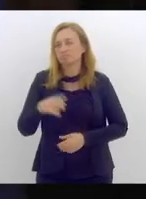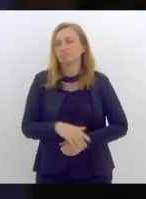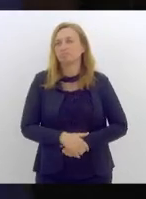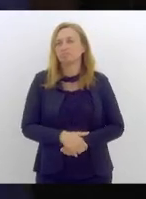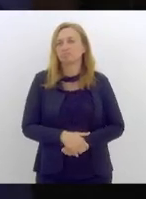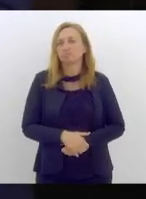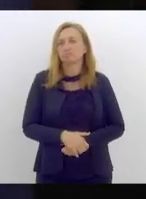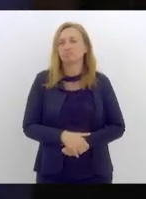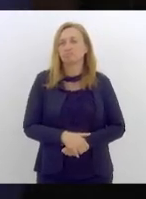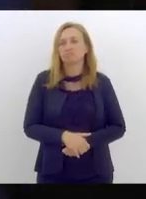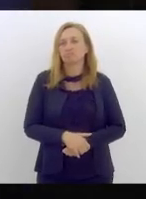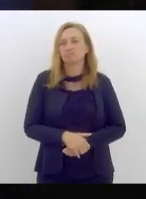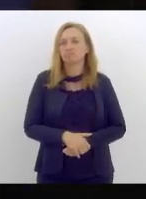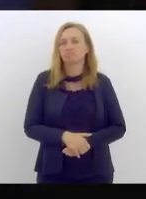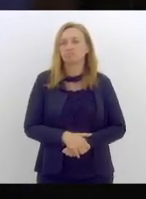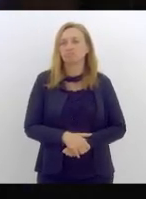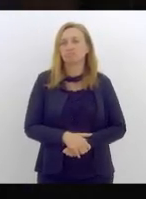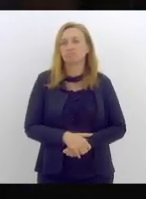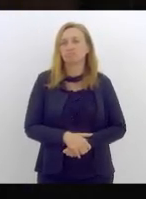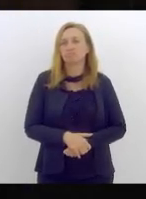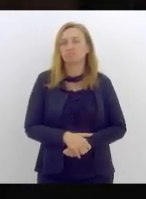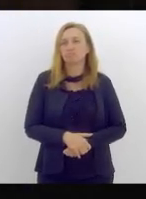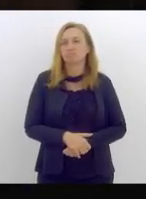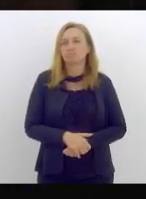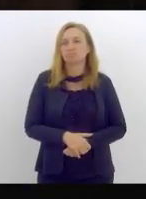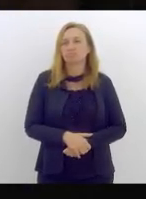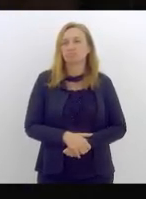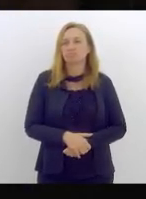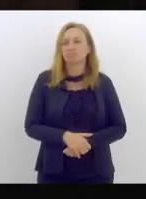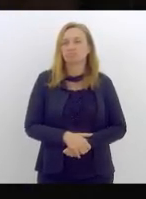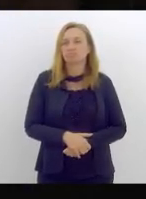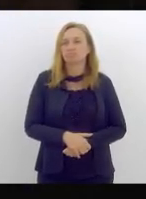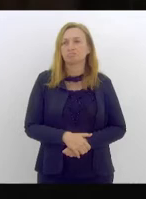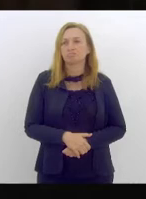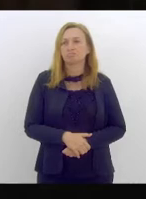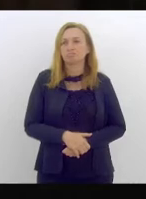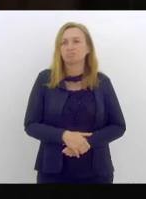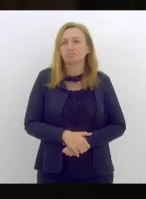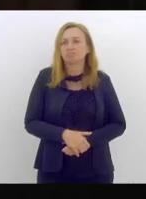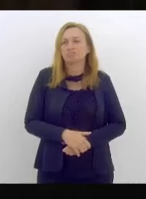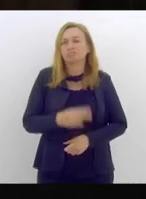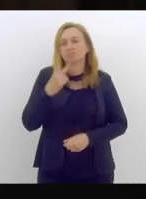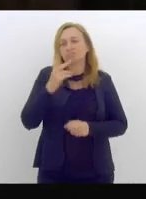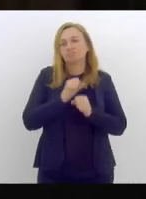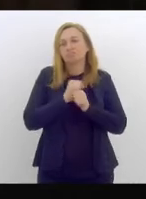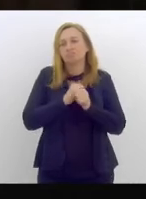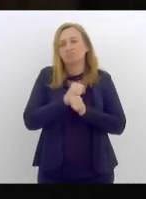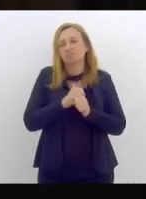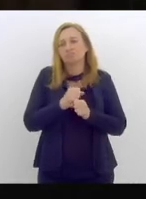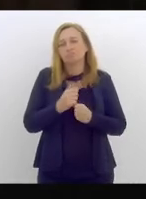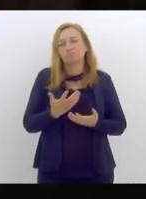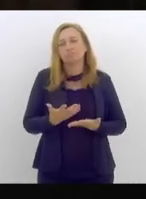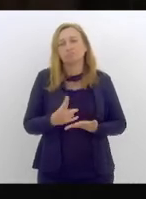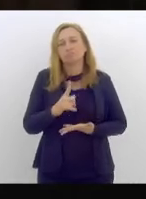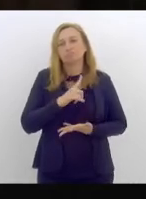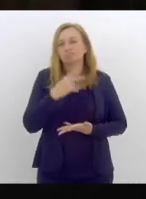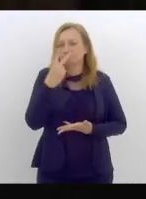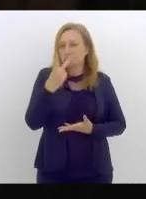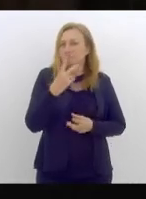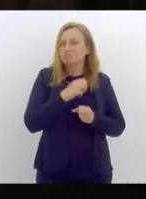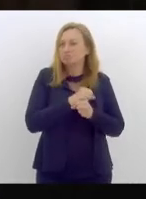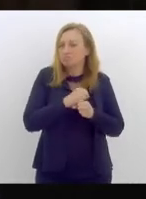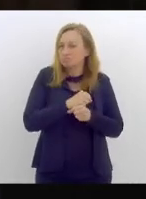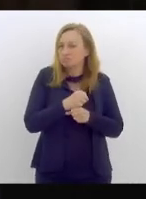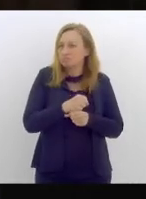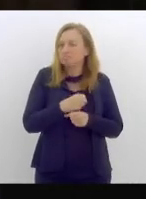estudava então aquilo dali a gente passava dois anos quer dizer você tinha dois anos